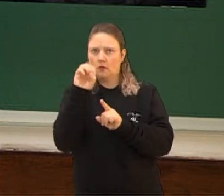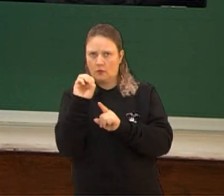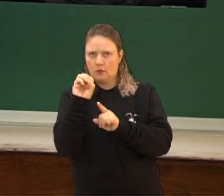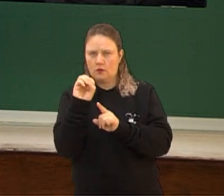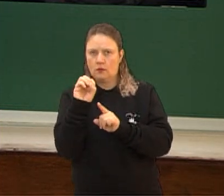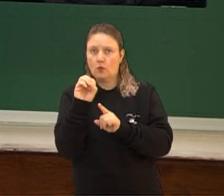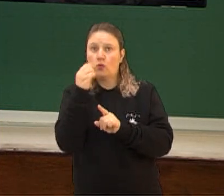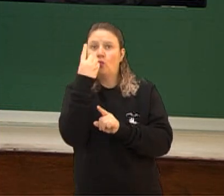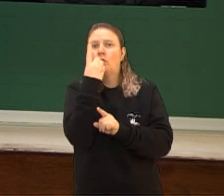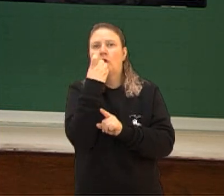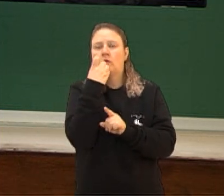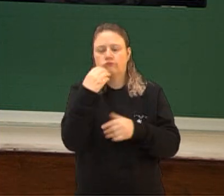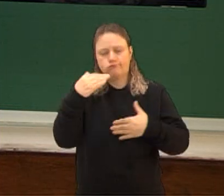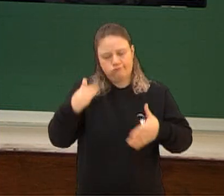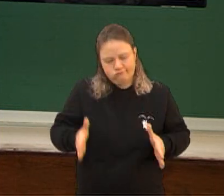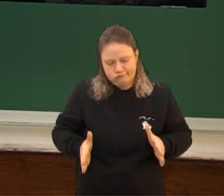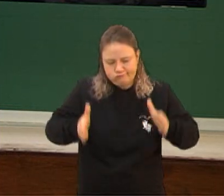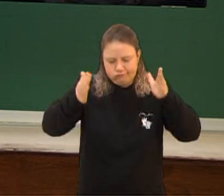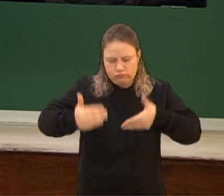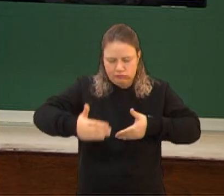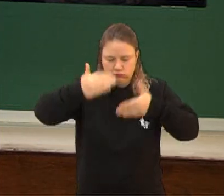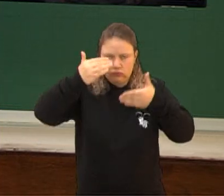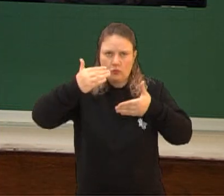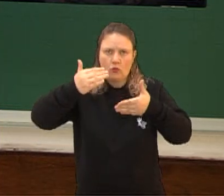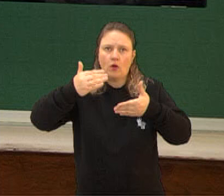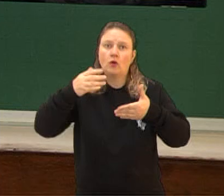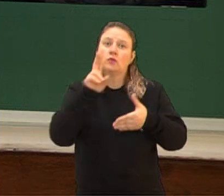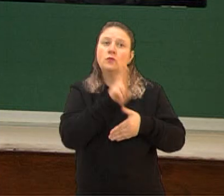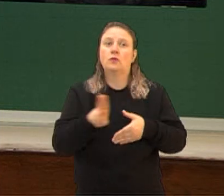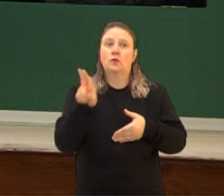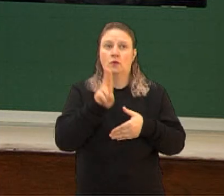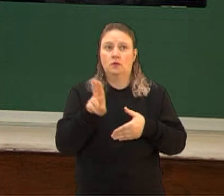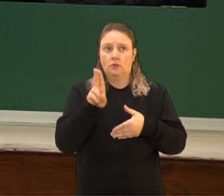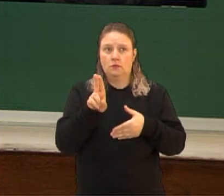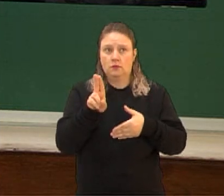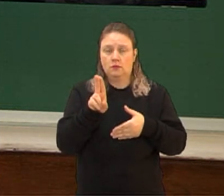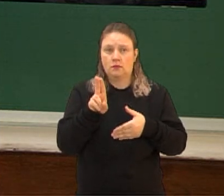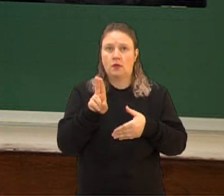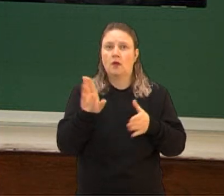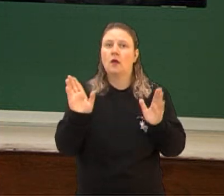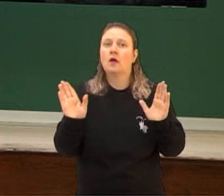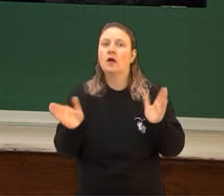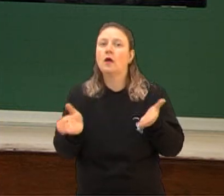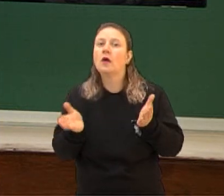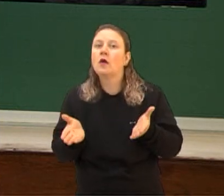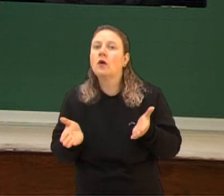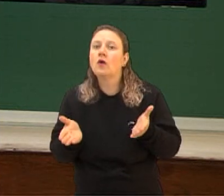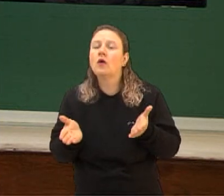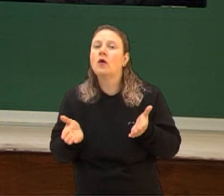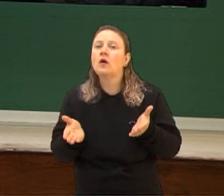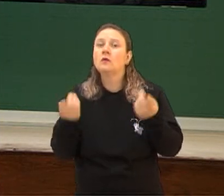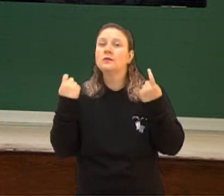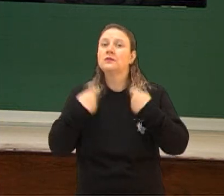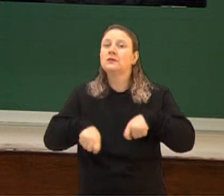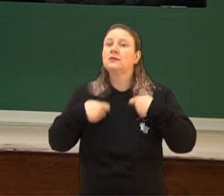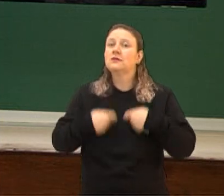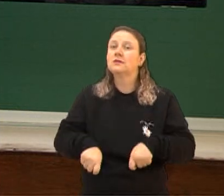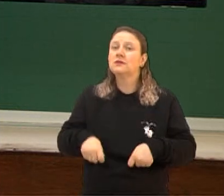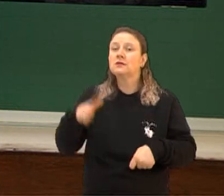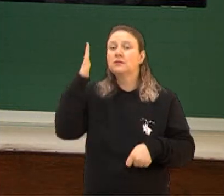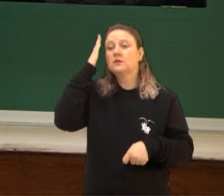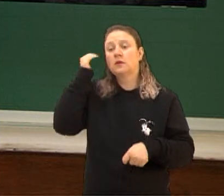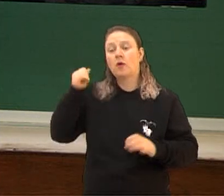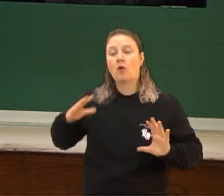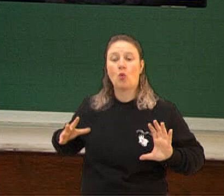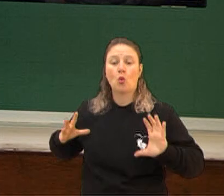uma caixa 2.310 centímetros quadrados. Nós queremos saber quantas são 500 caixas